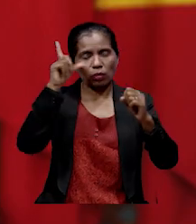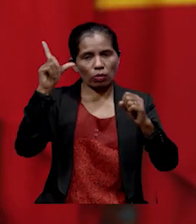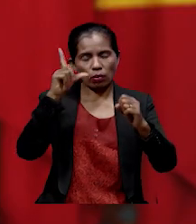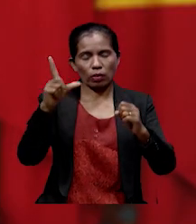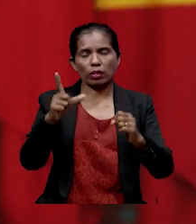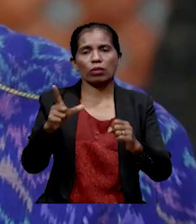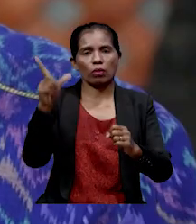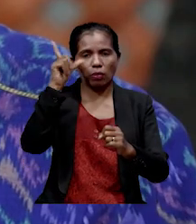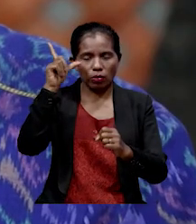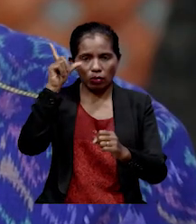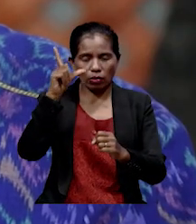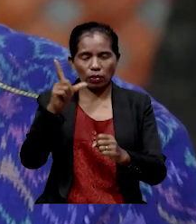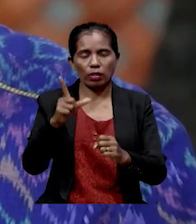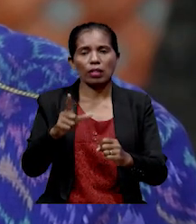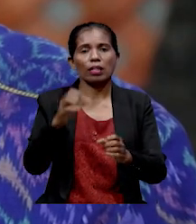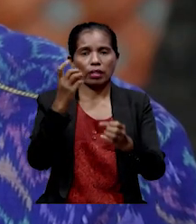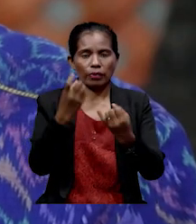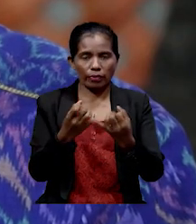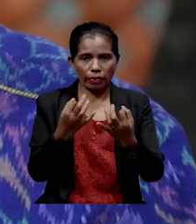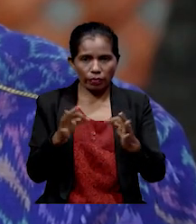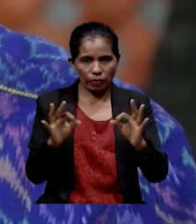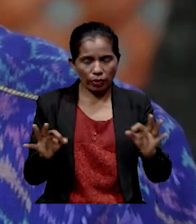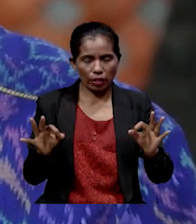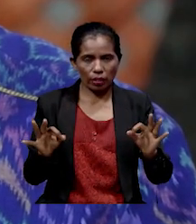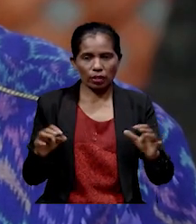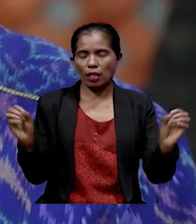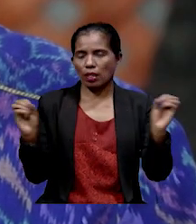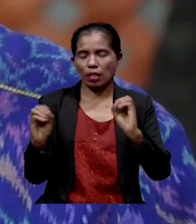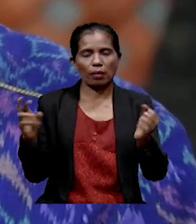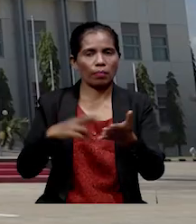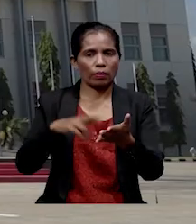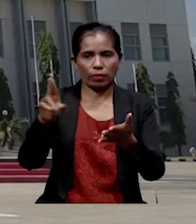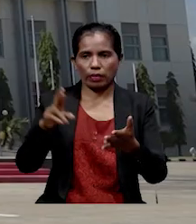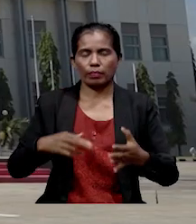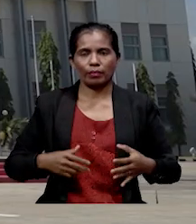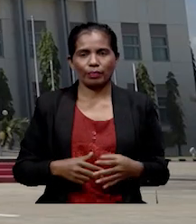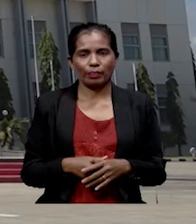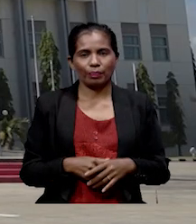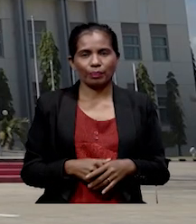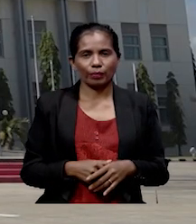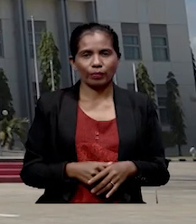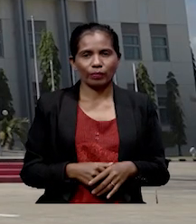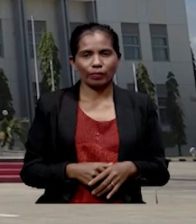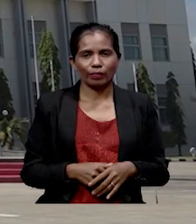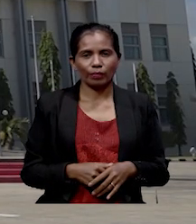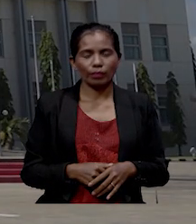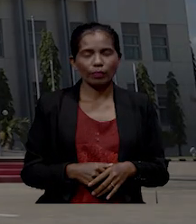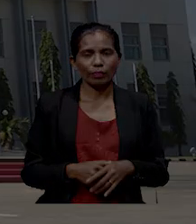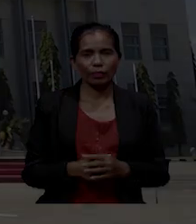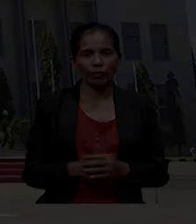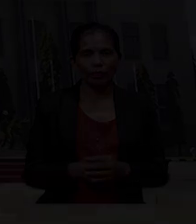República, Francisco Guterres Lolo termina, não é, la consegue promulga. Bem-vinda, Ximenes, adere tu Ximenes, Ximenes.